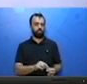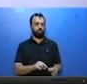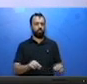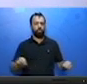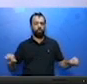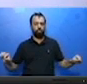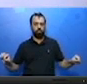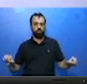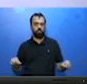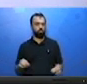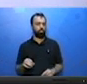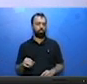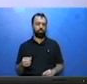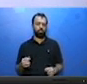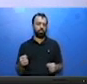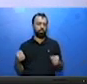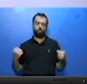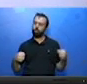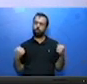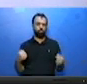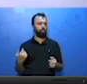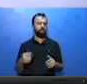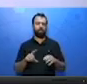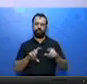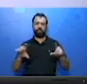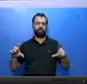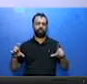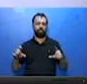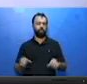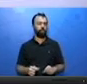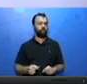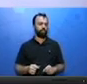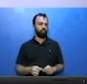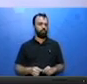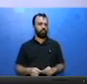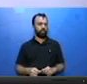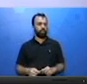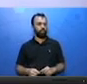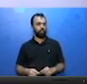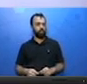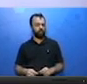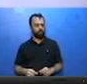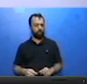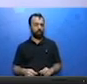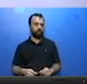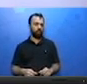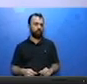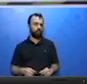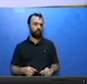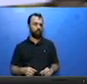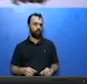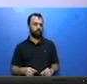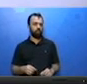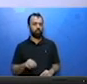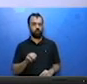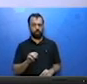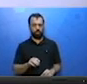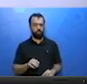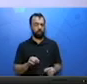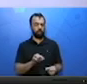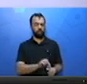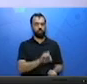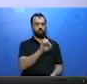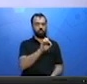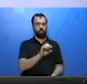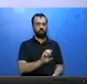paralelos, né? O BC é paralelo ao eixo, então é o mesmo tamanho aqui. Vai até o 32 metros. O CD é